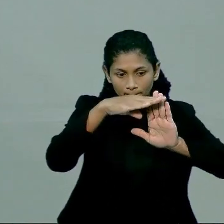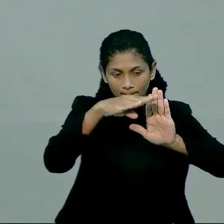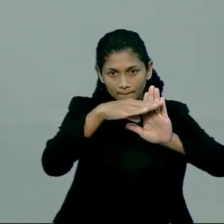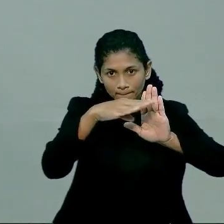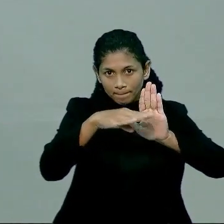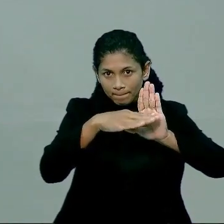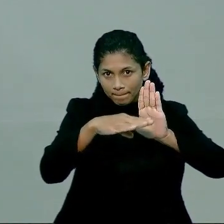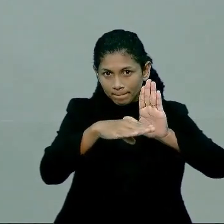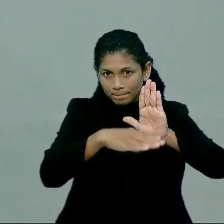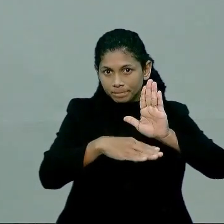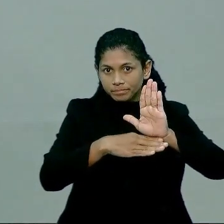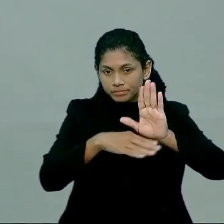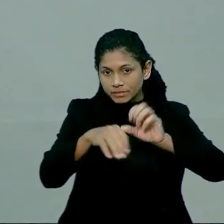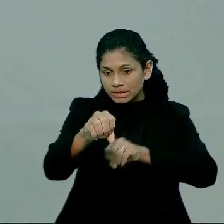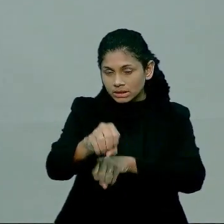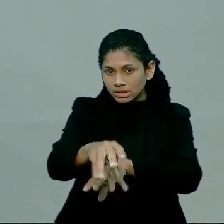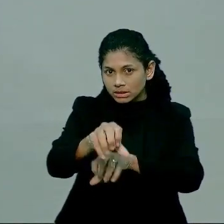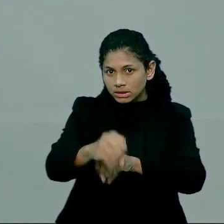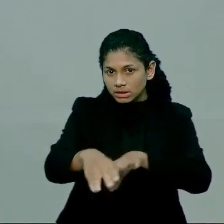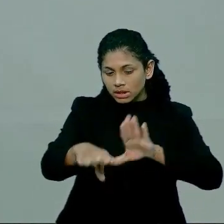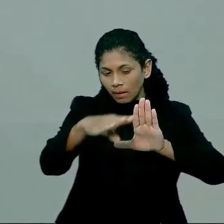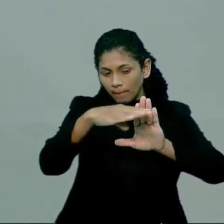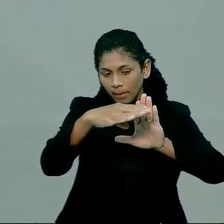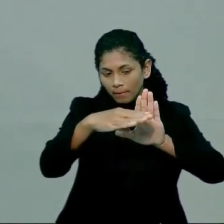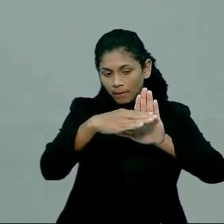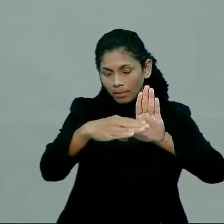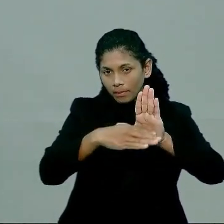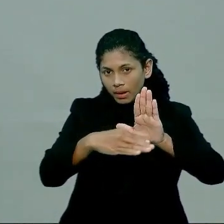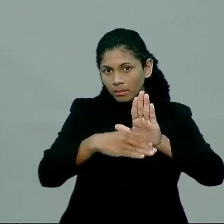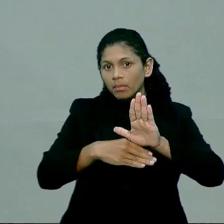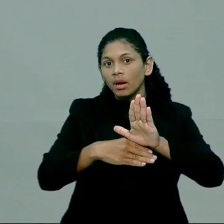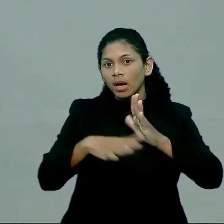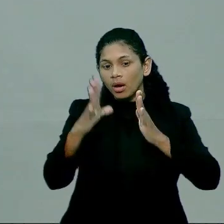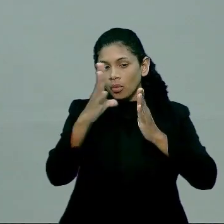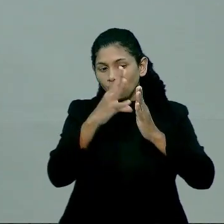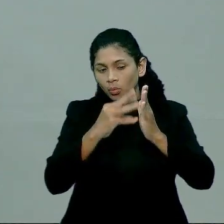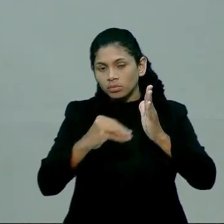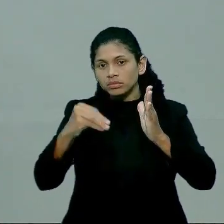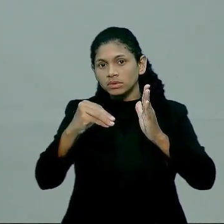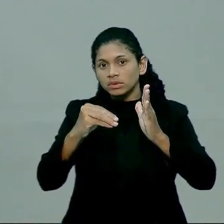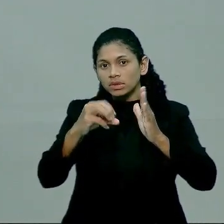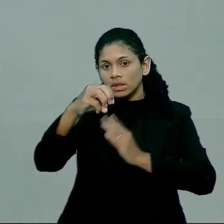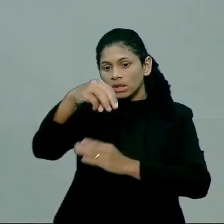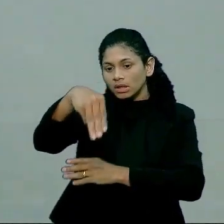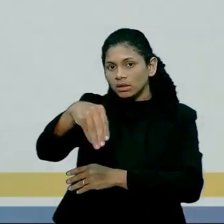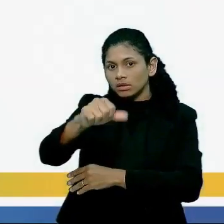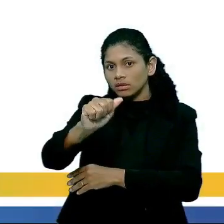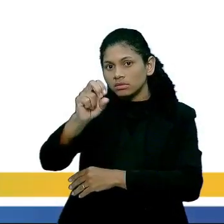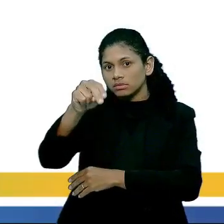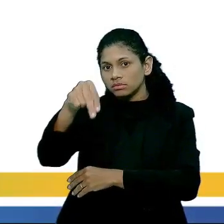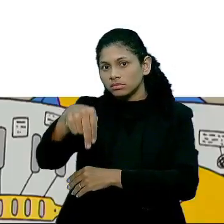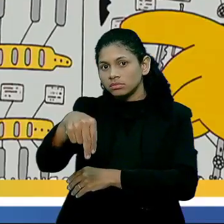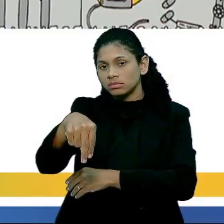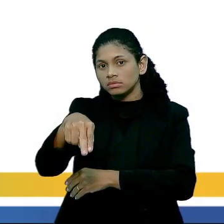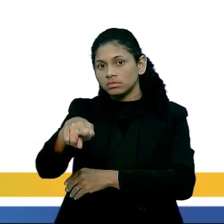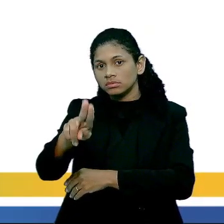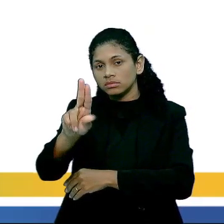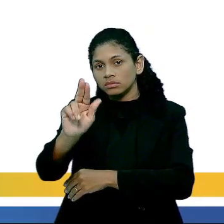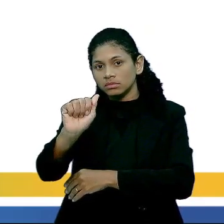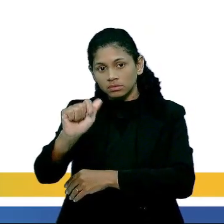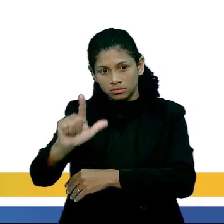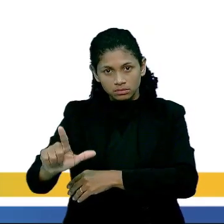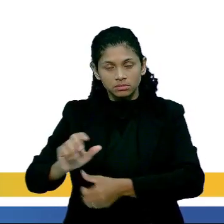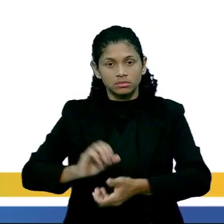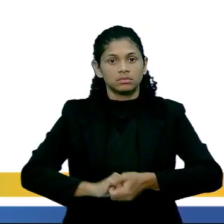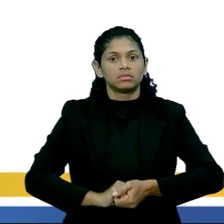que ensina como passo a passo fazer as coisas os manuais nas receitas elas dizem como fazer tá então é o chamado